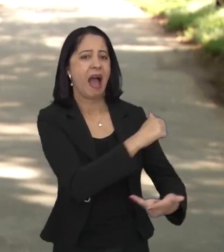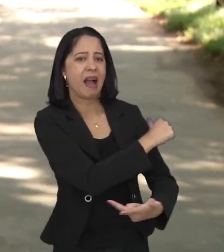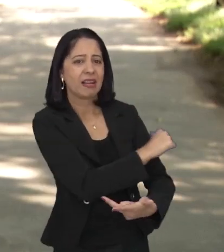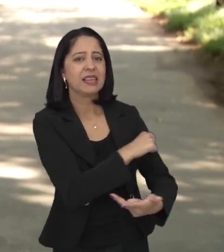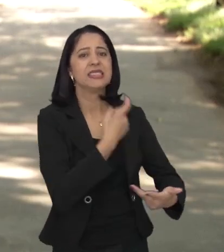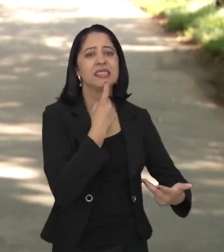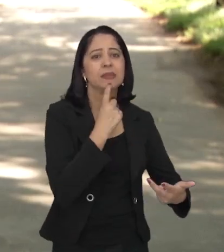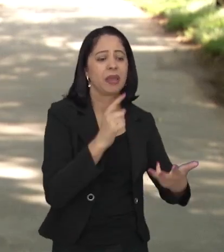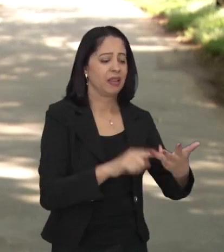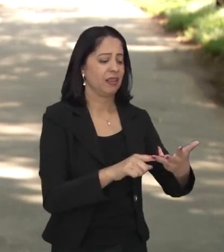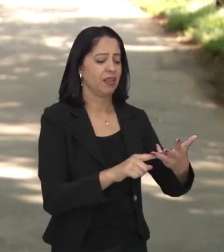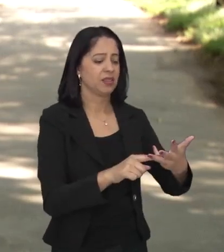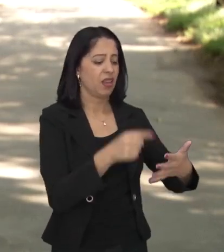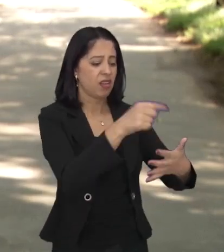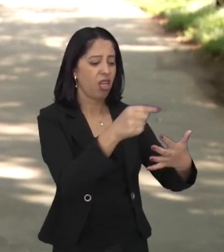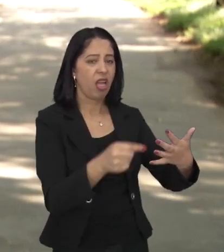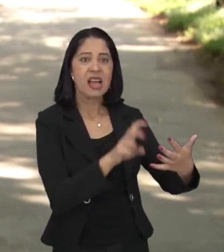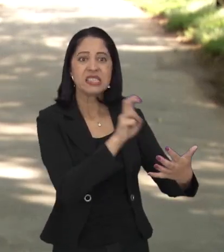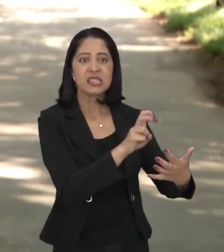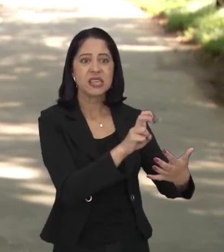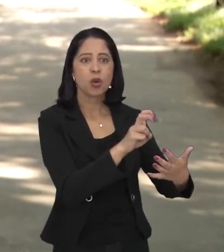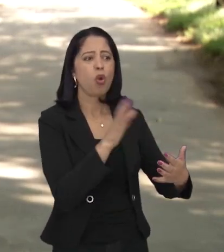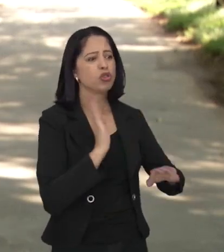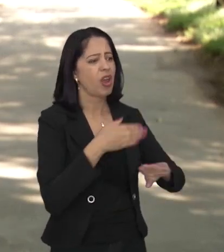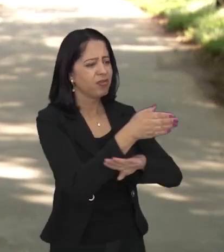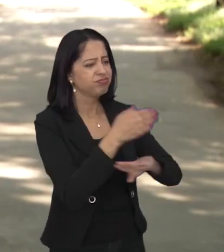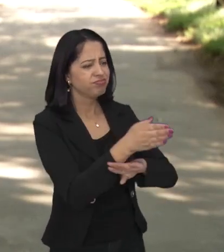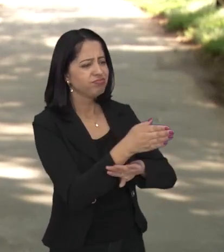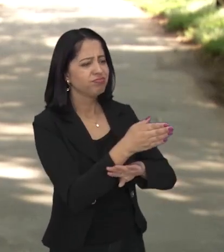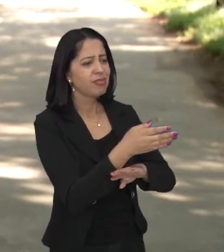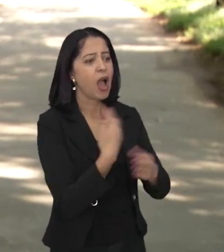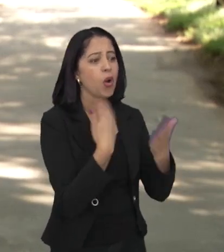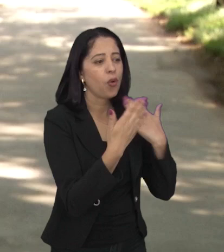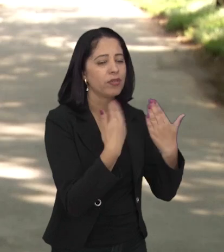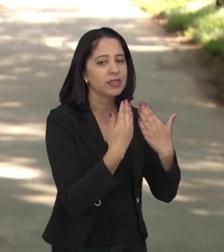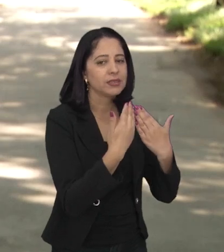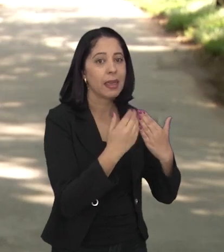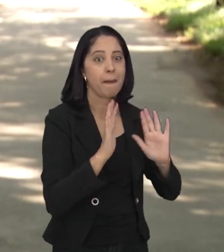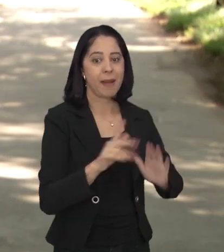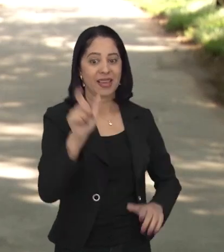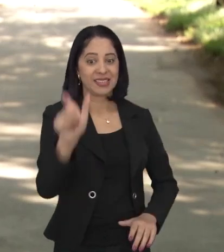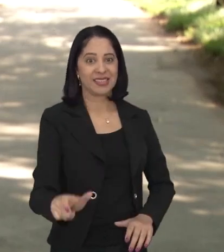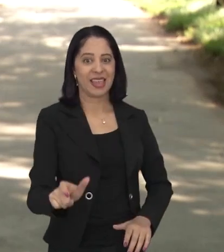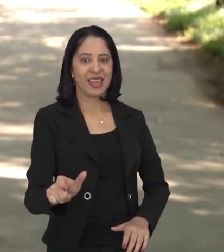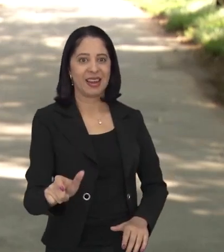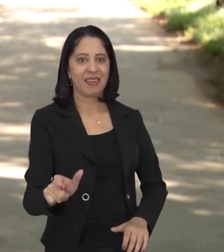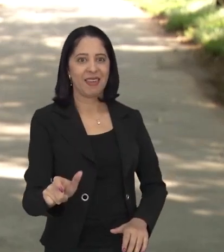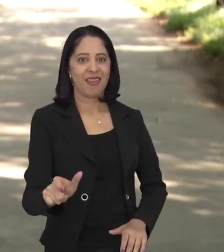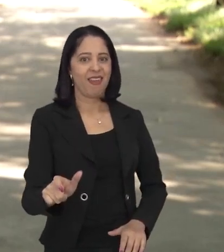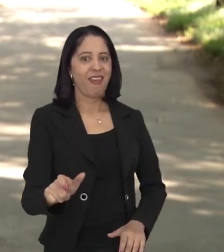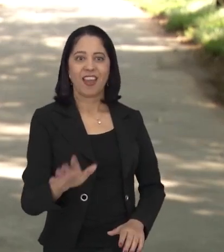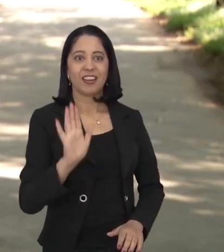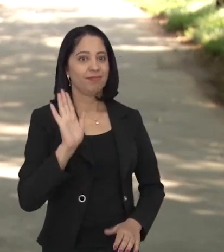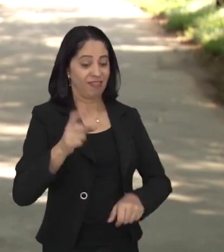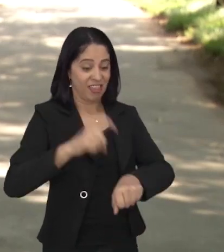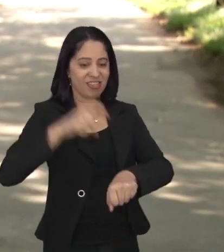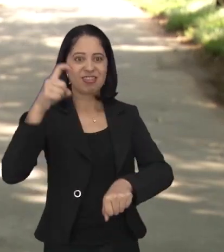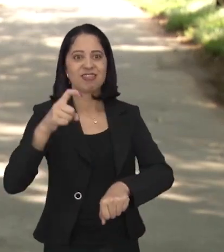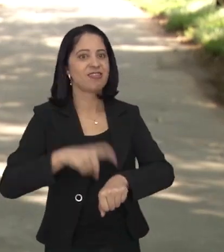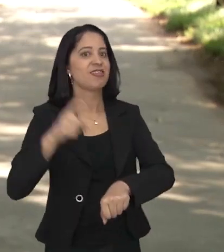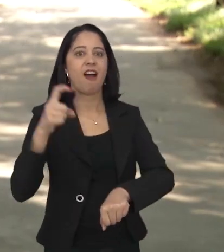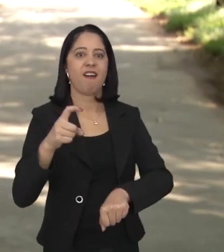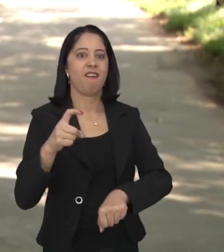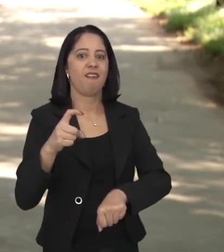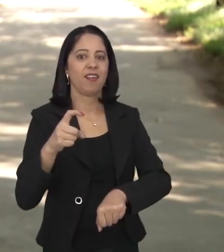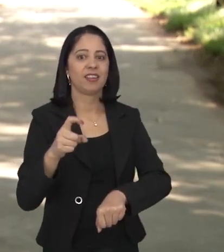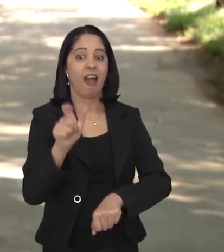Horizonte. Já tinha mais 5 municípios, então, interessados nisso. E meu pai daria a palavra final, ele já iria